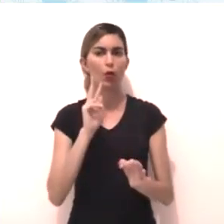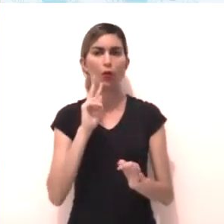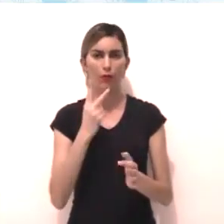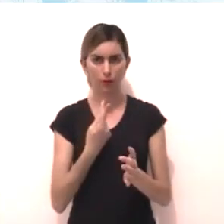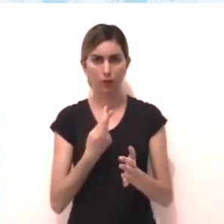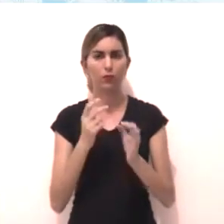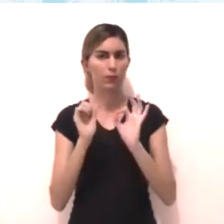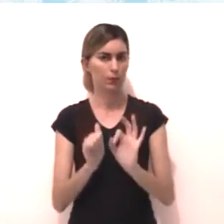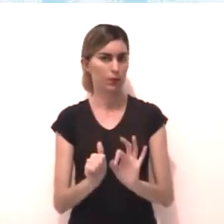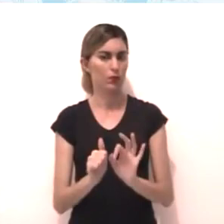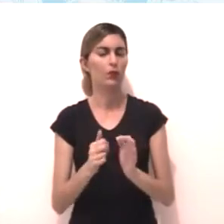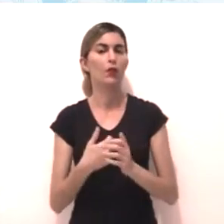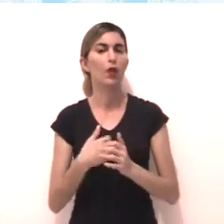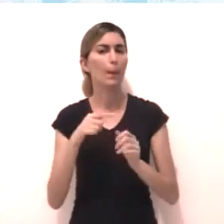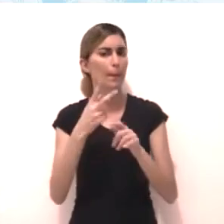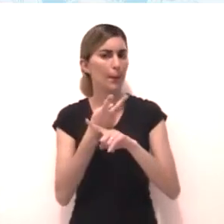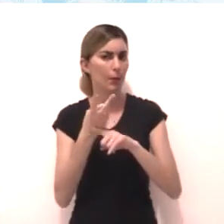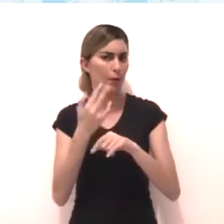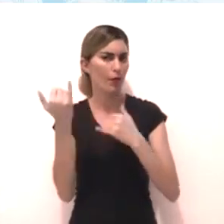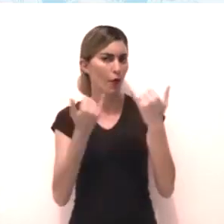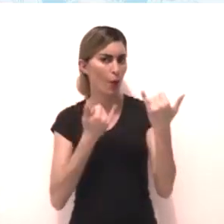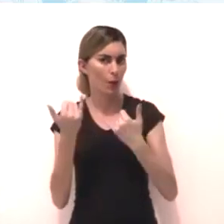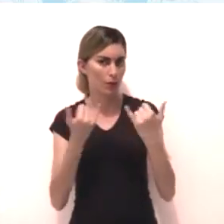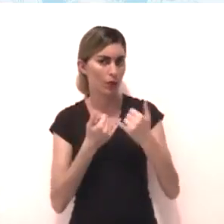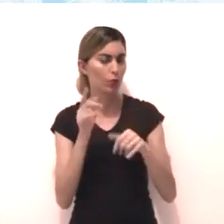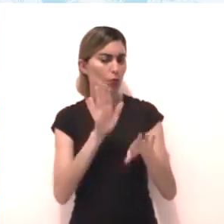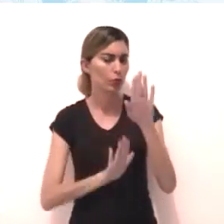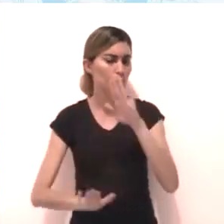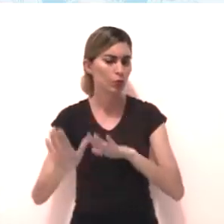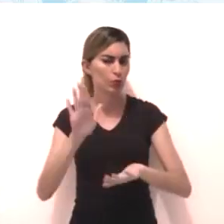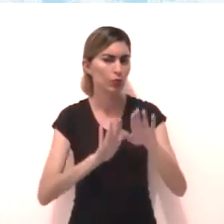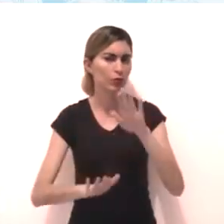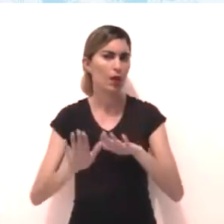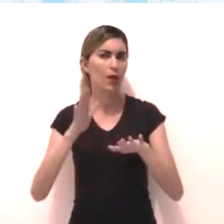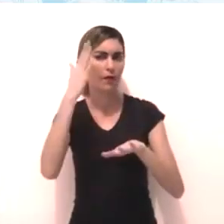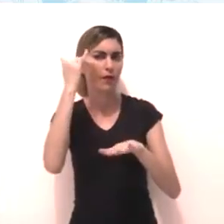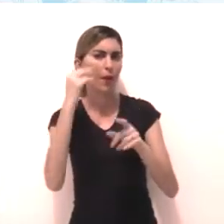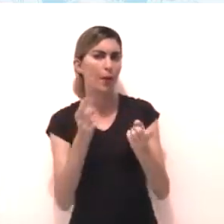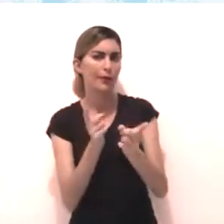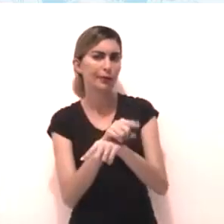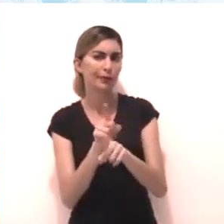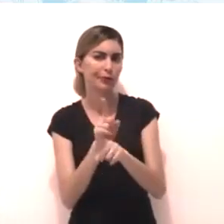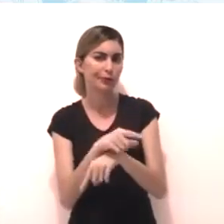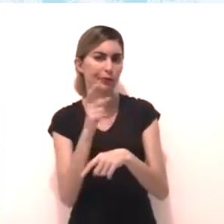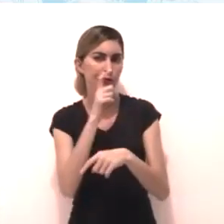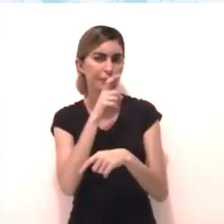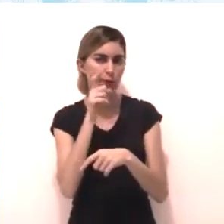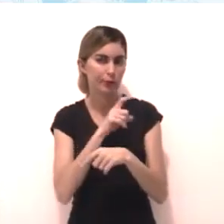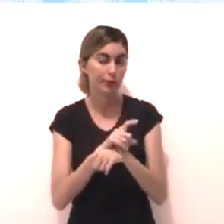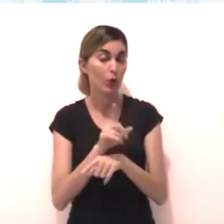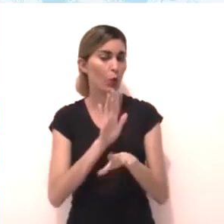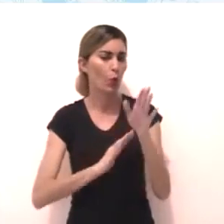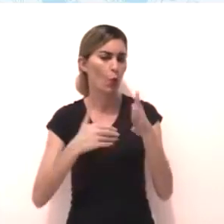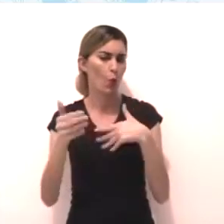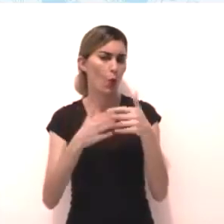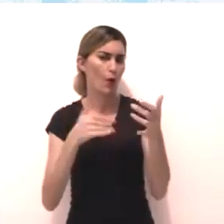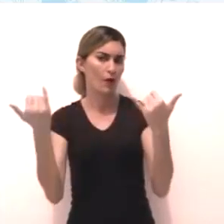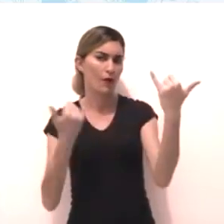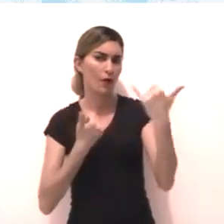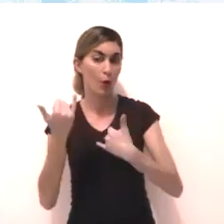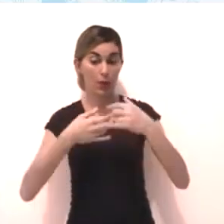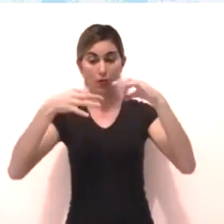digo, gente, quando vocês buscarem informações, tenham cuidado com aquelas famosas fake news. Não é